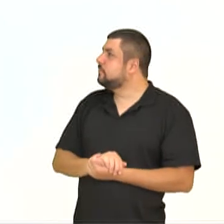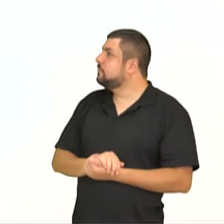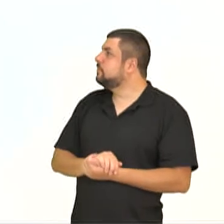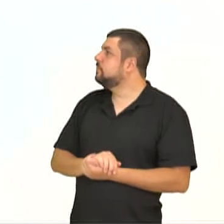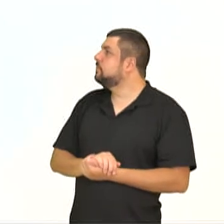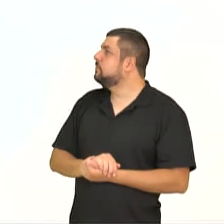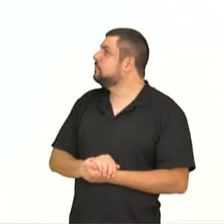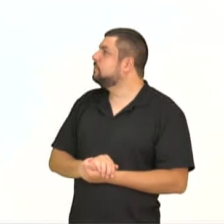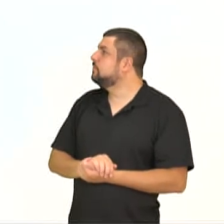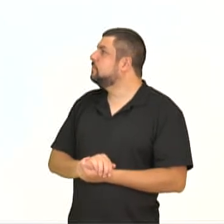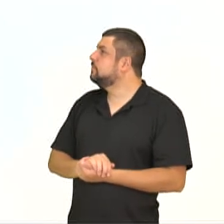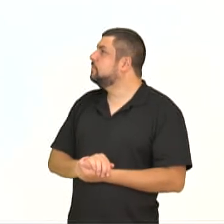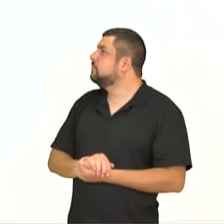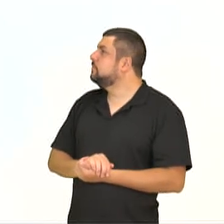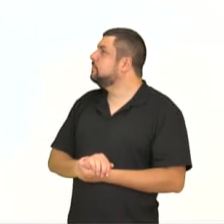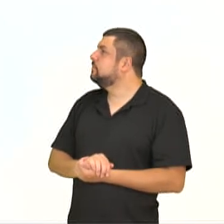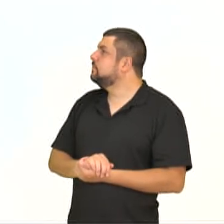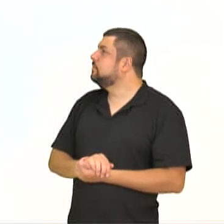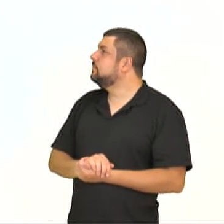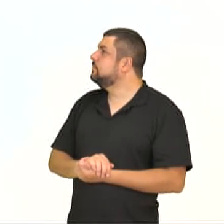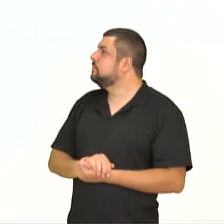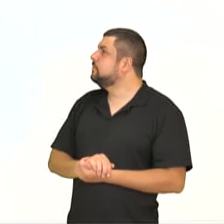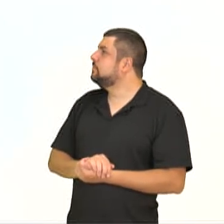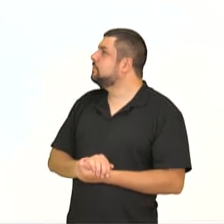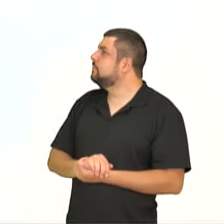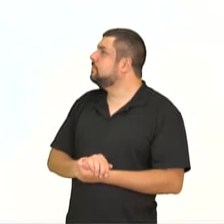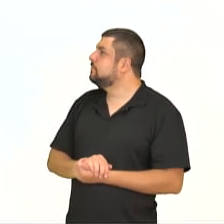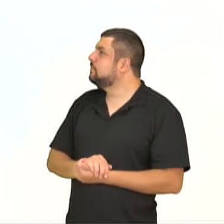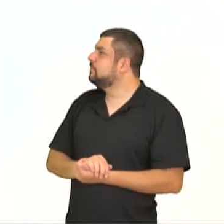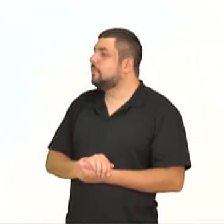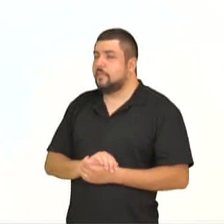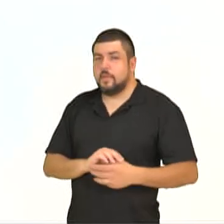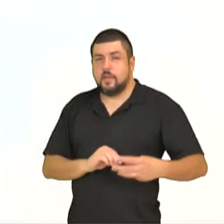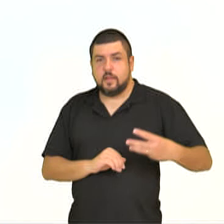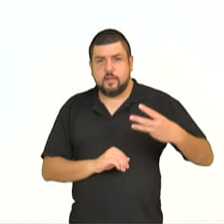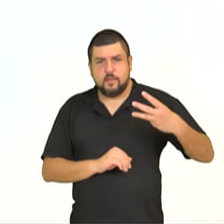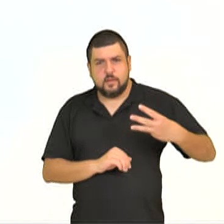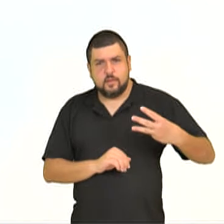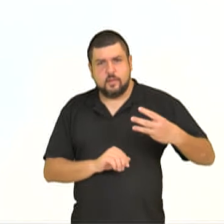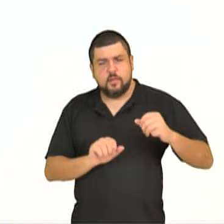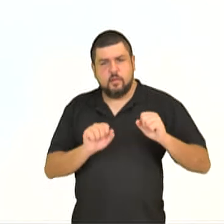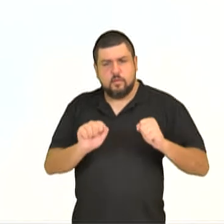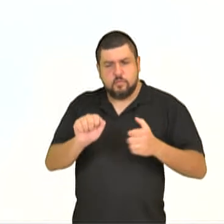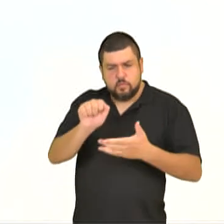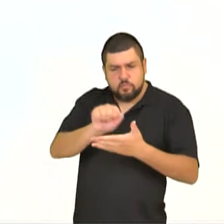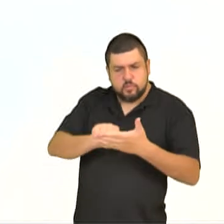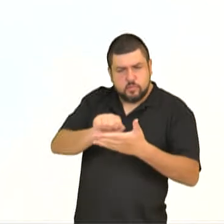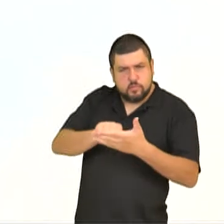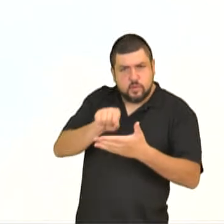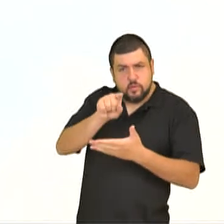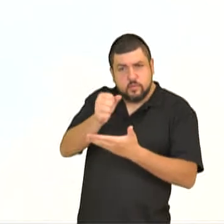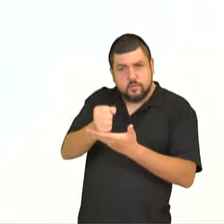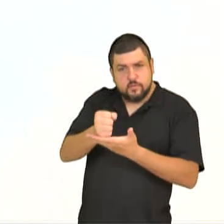poderias ajudar-me com esta tarefa? Você poderia ajudar-me com essa